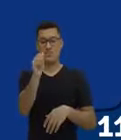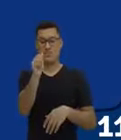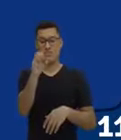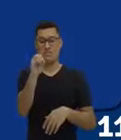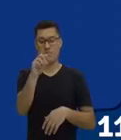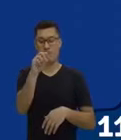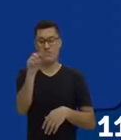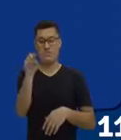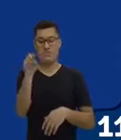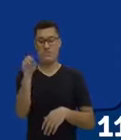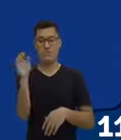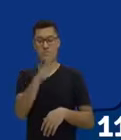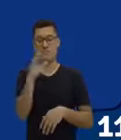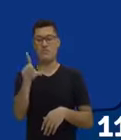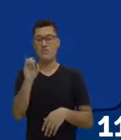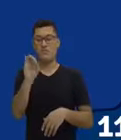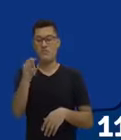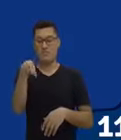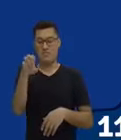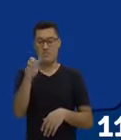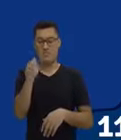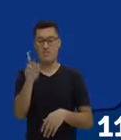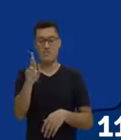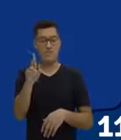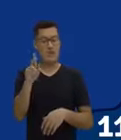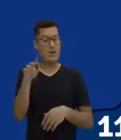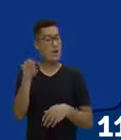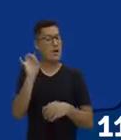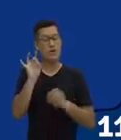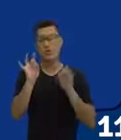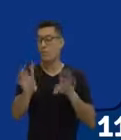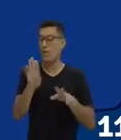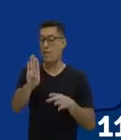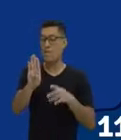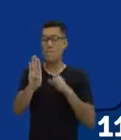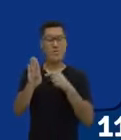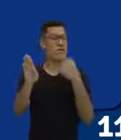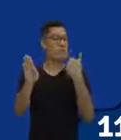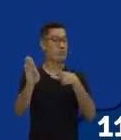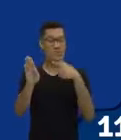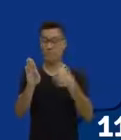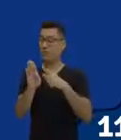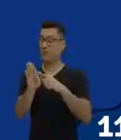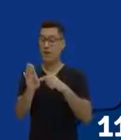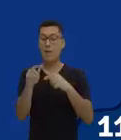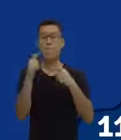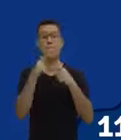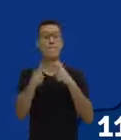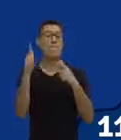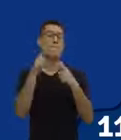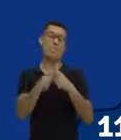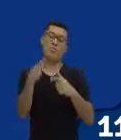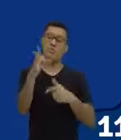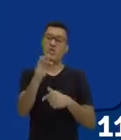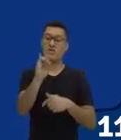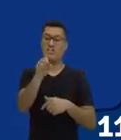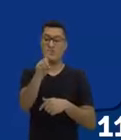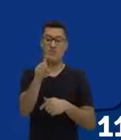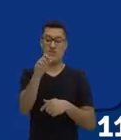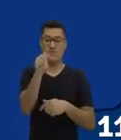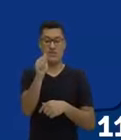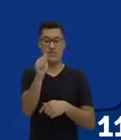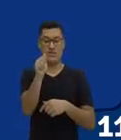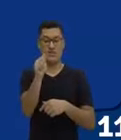uma vez para ficar claro, não é que a o B desapareceu do nada. É porque a minha parte fixa ela é zero. E o que, que tem a ver